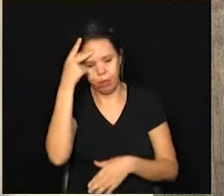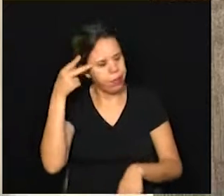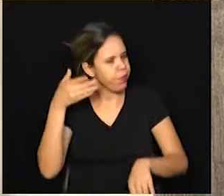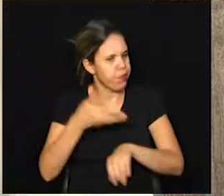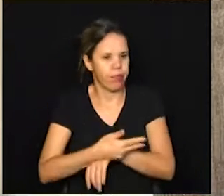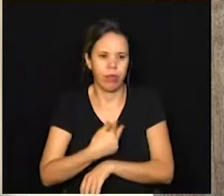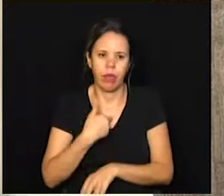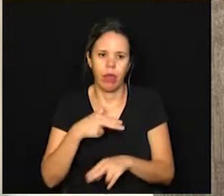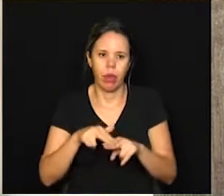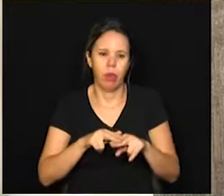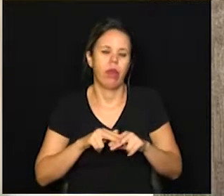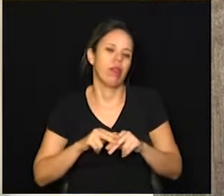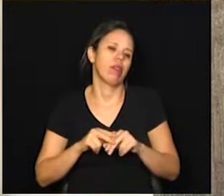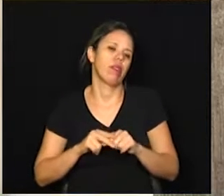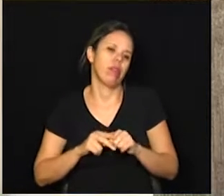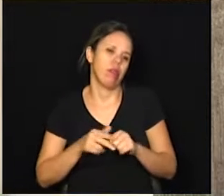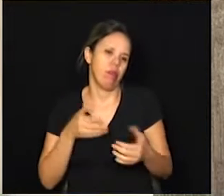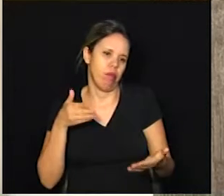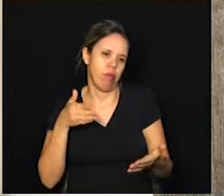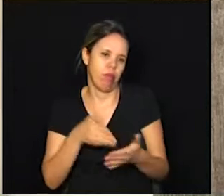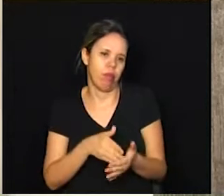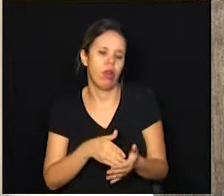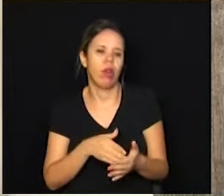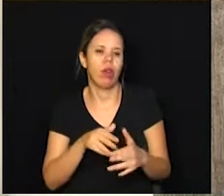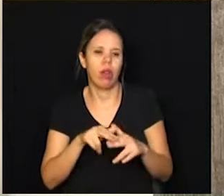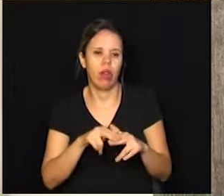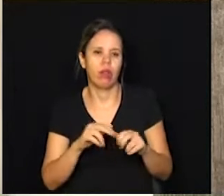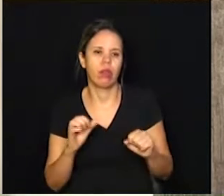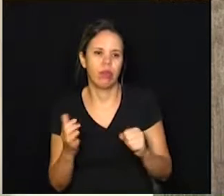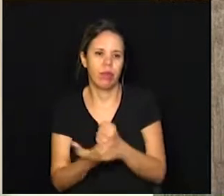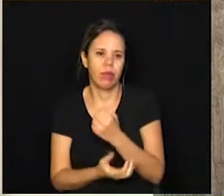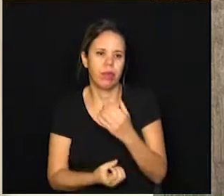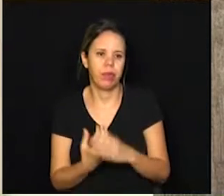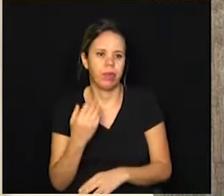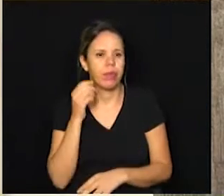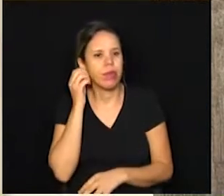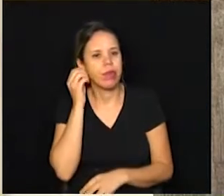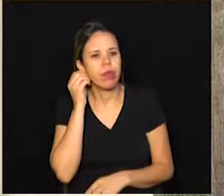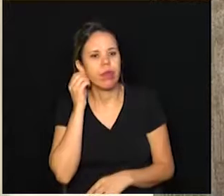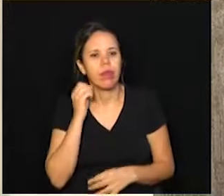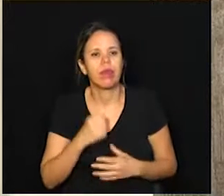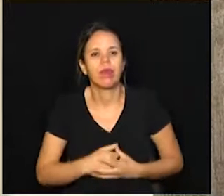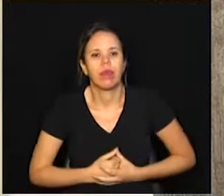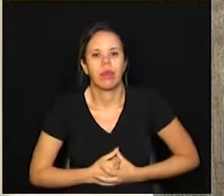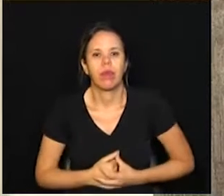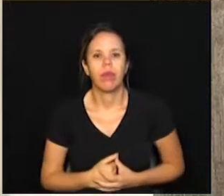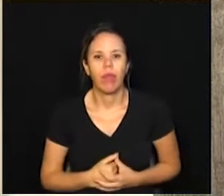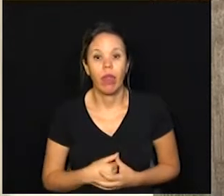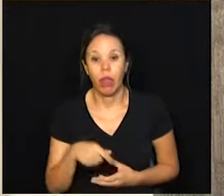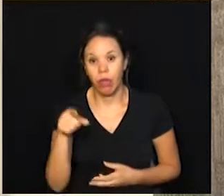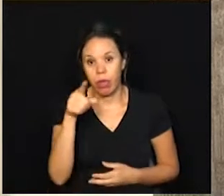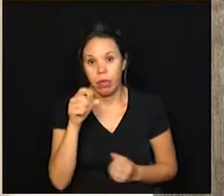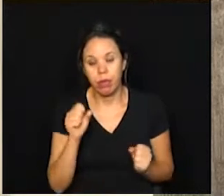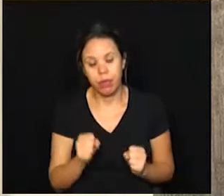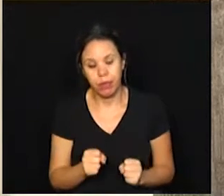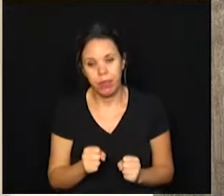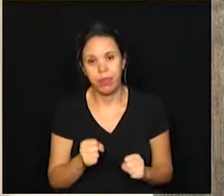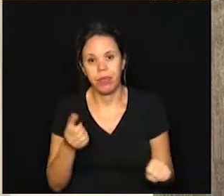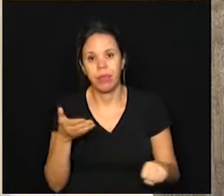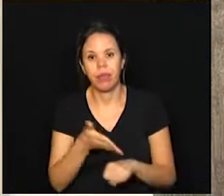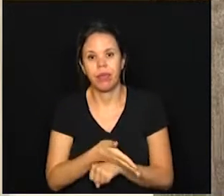devido às medidas de restrição de circulação causadas pela pandemia do novo coronavírus, mas você poderá